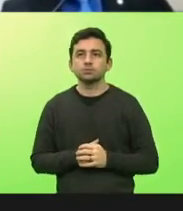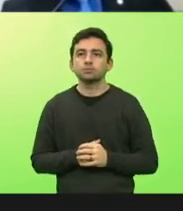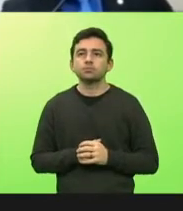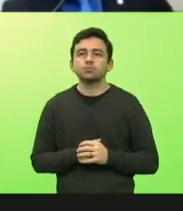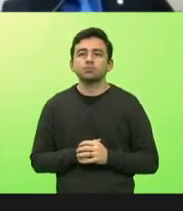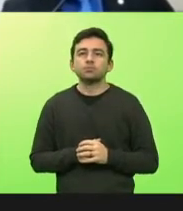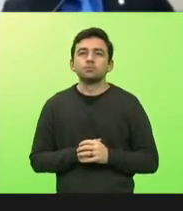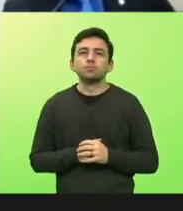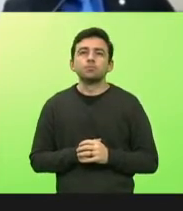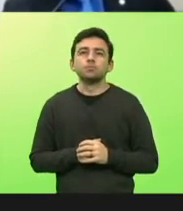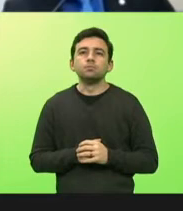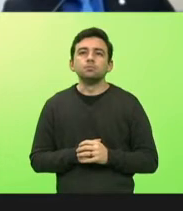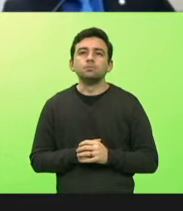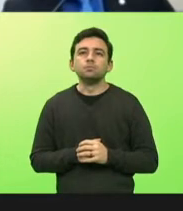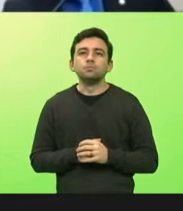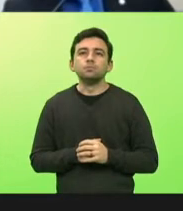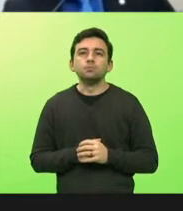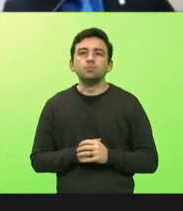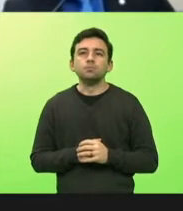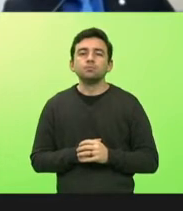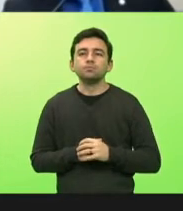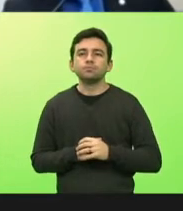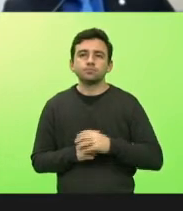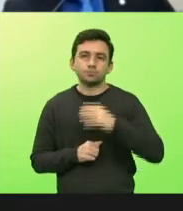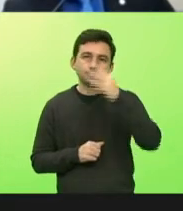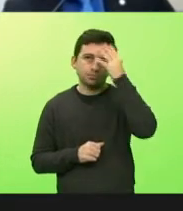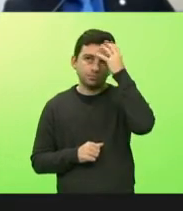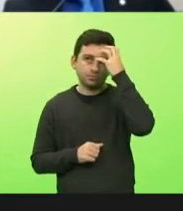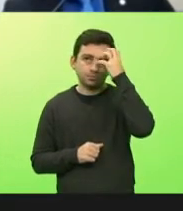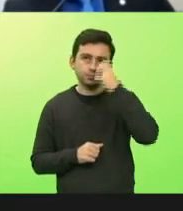vota sim. Deputado Ismael dos Santos.